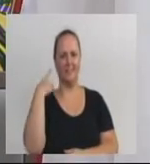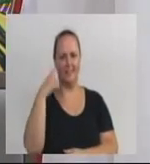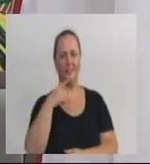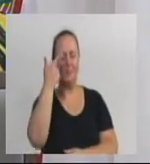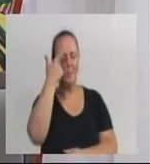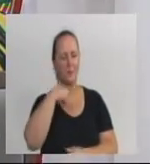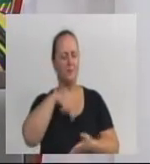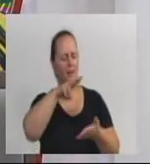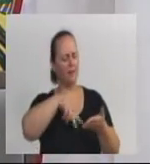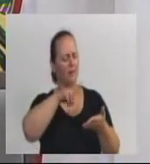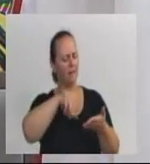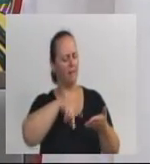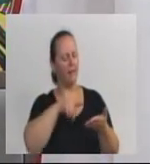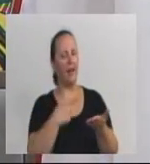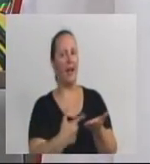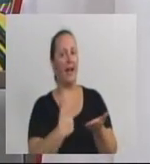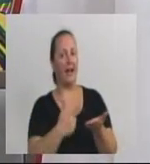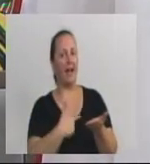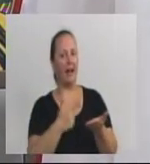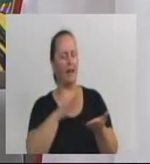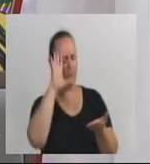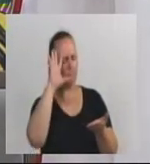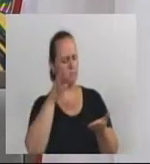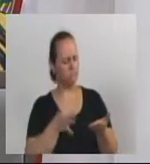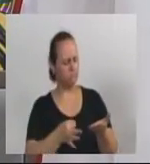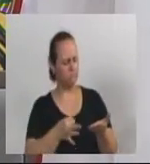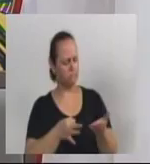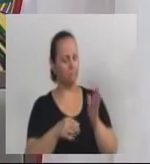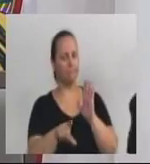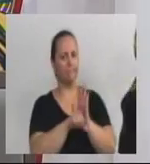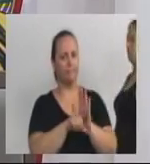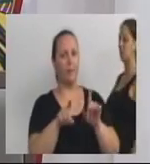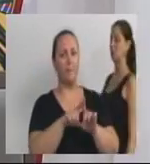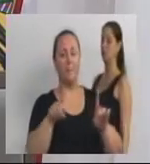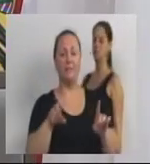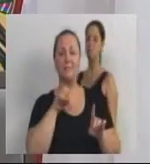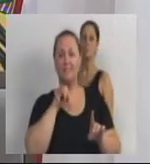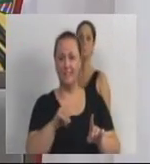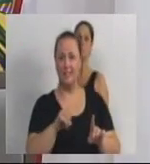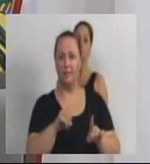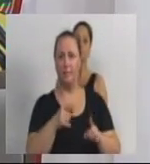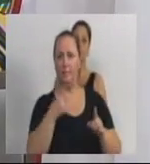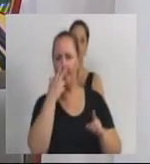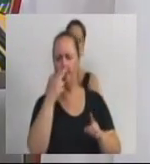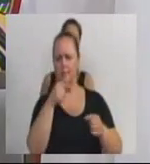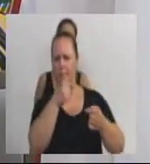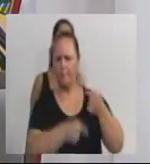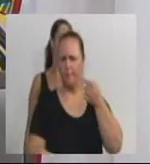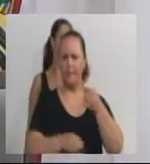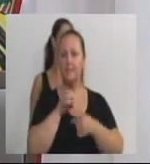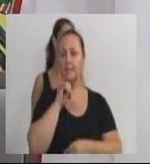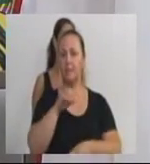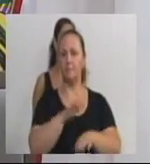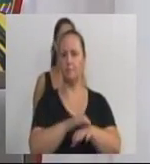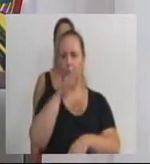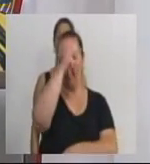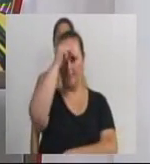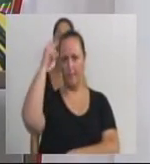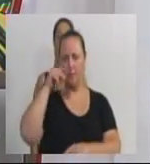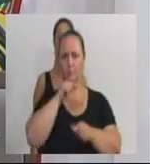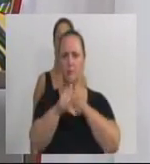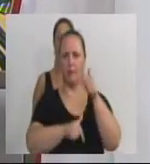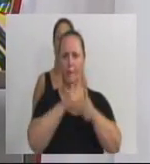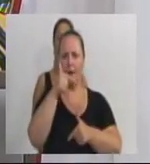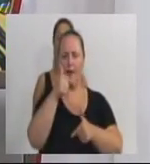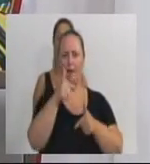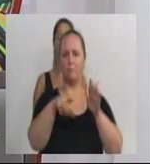as leis e saber que nepotismo cruzado se dá quando alguém do Executivo trabalha no Legislativo e